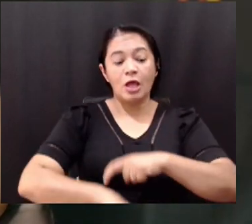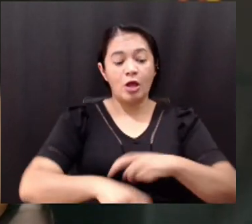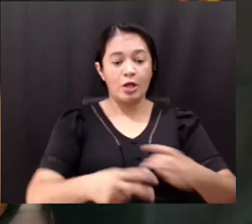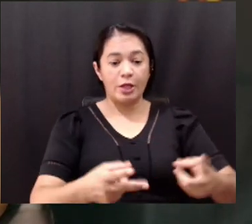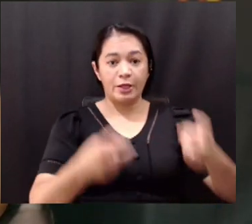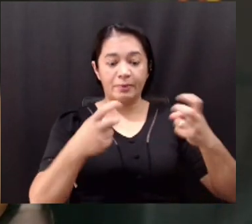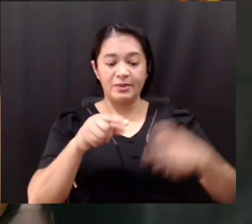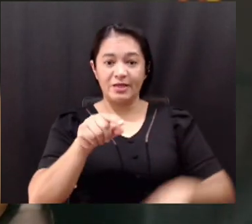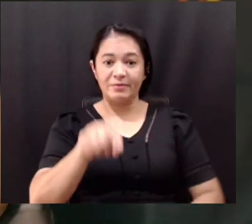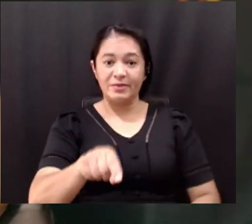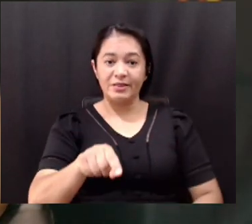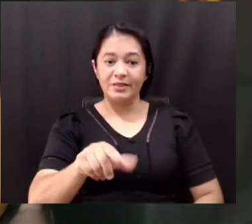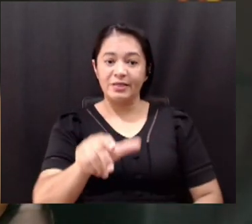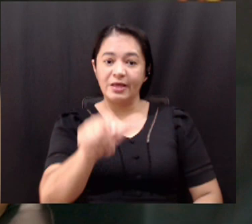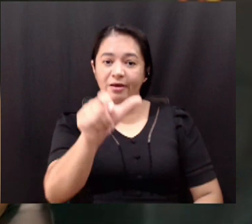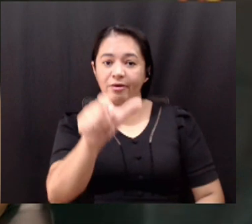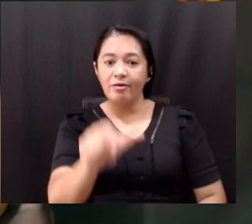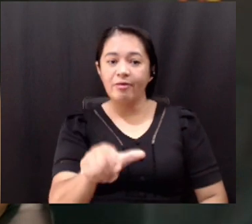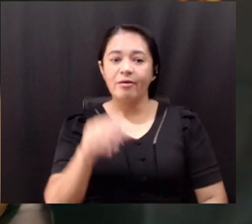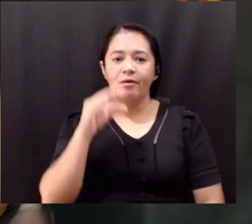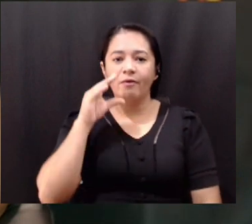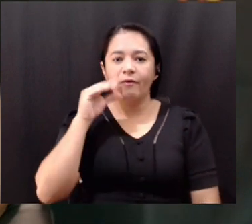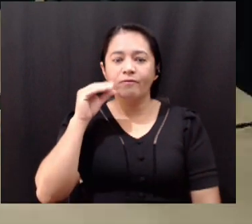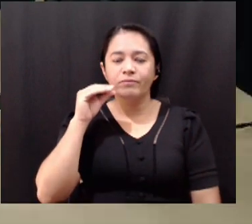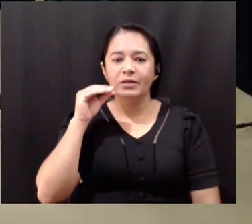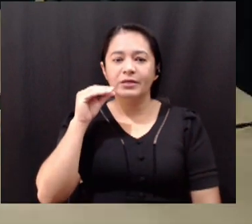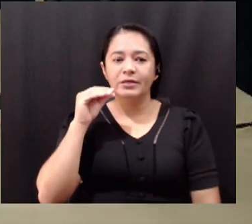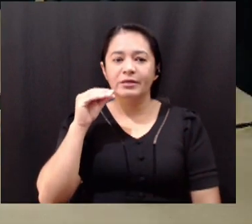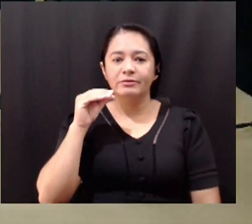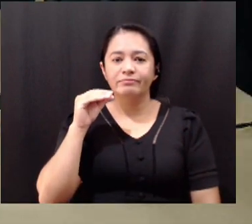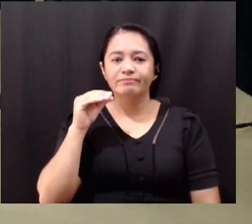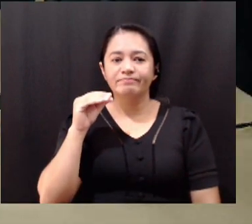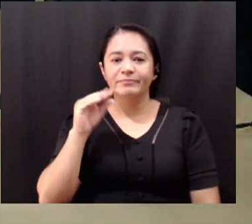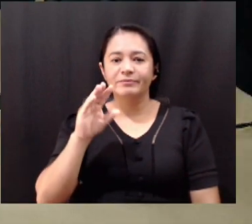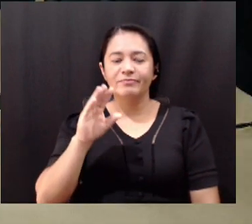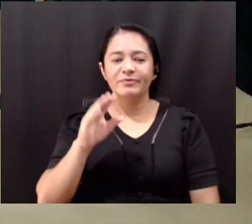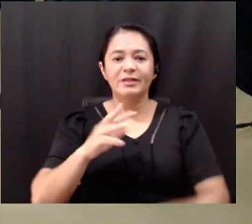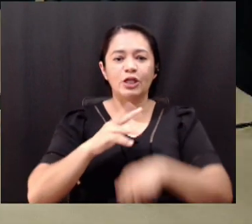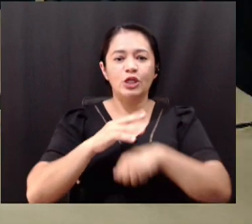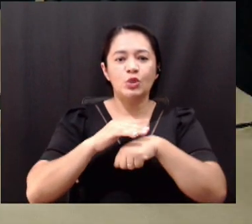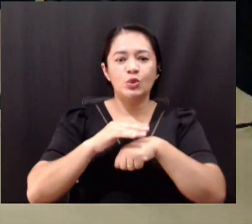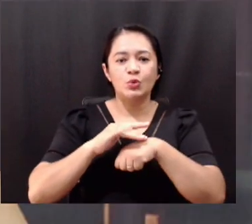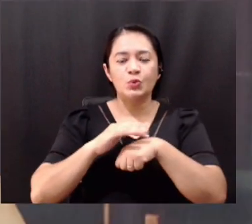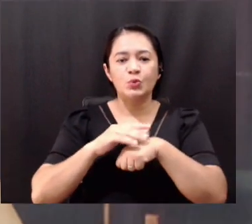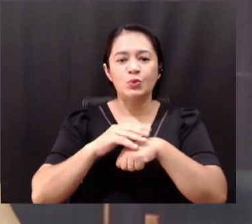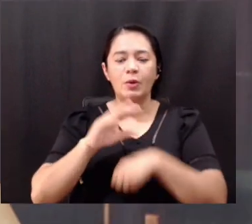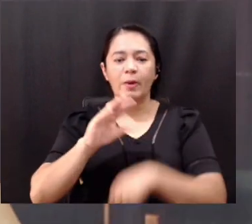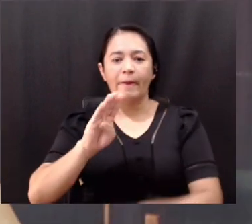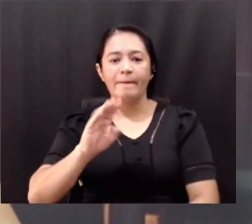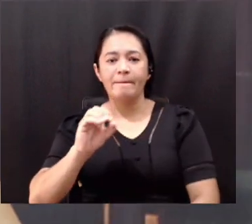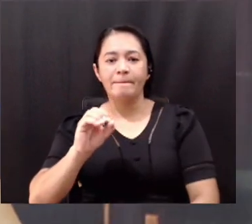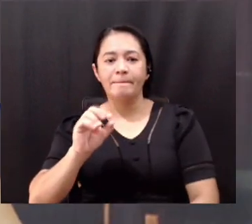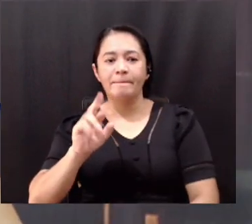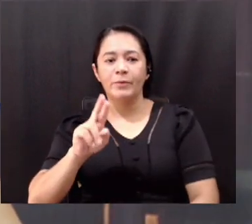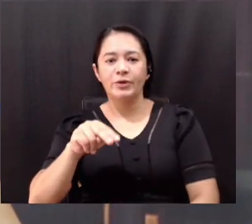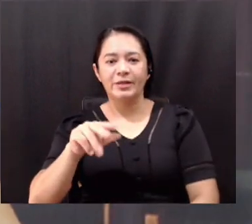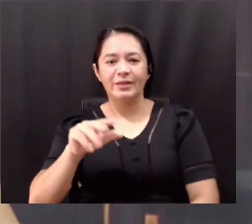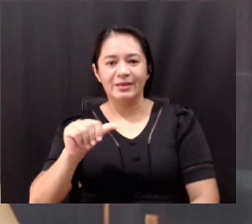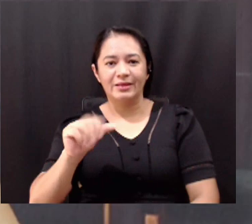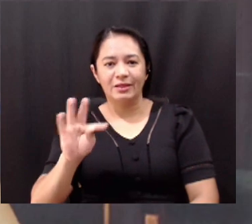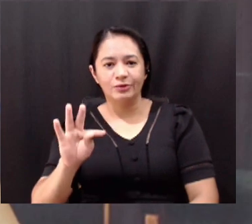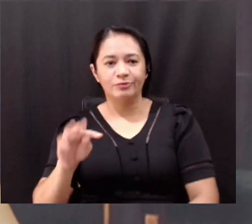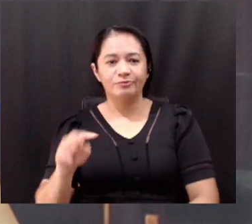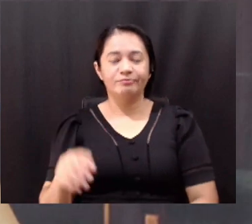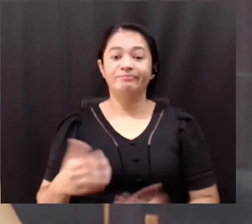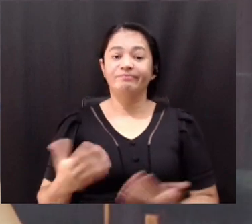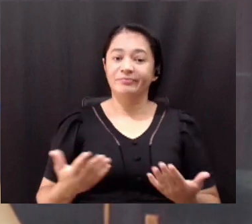funcionário com indícios de burnout, doutora Adriana? Esse monitoramento é muito importante. E a empresa